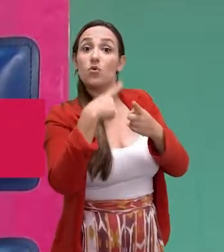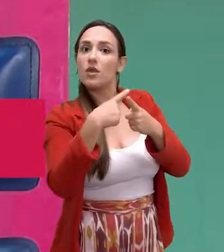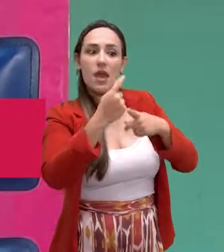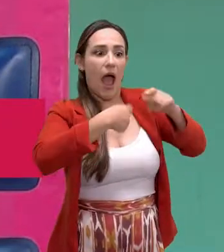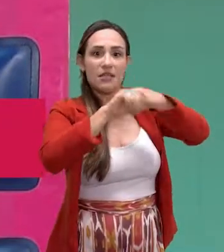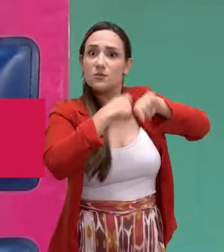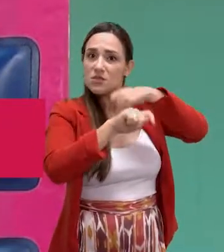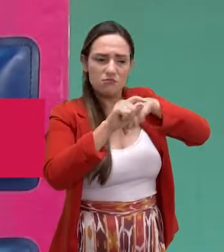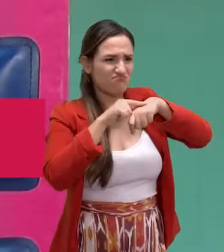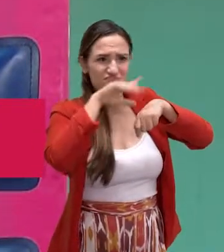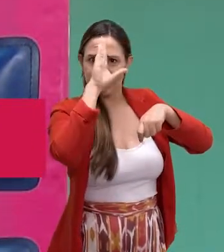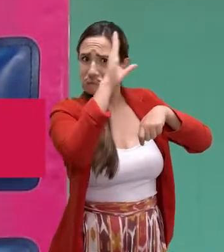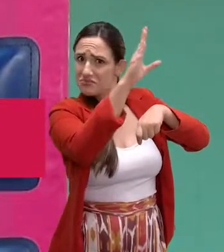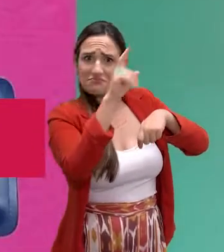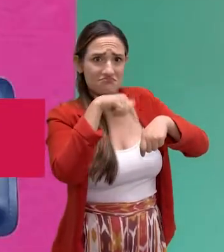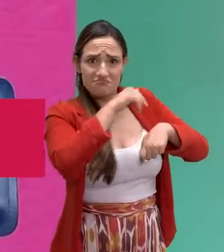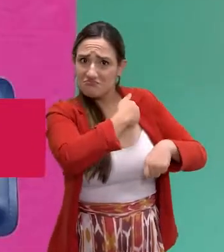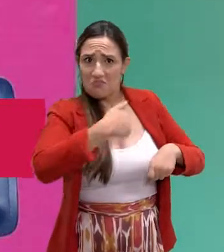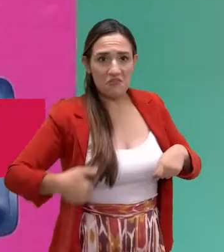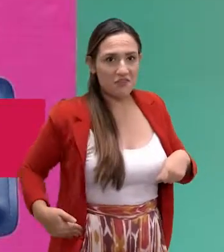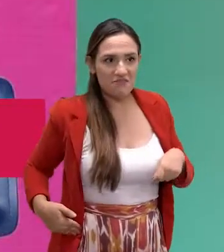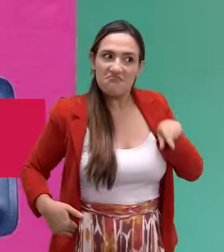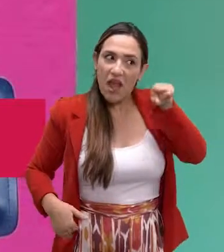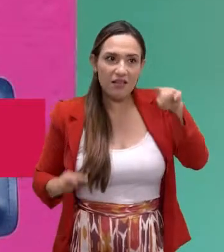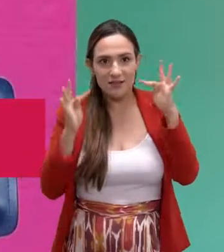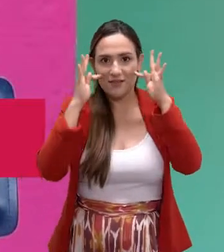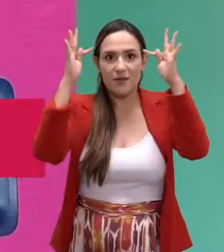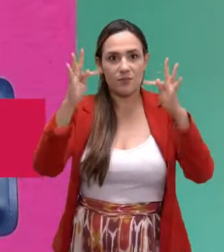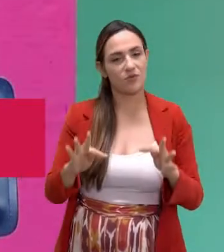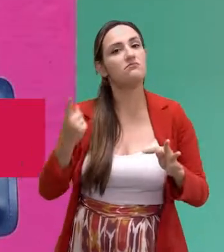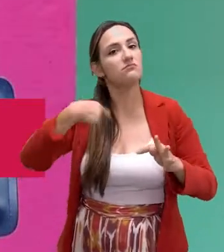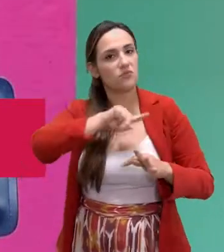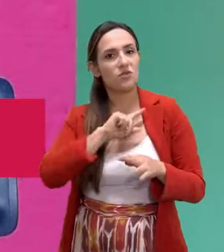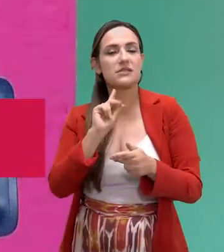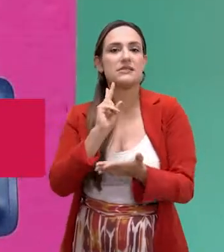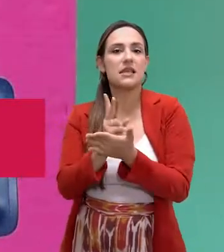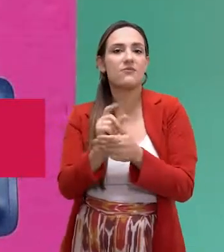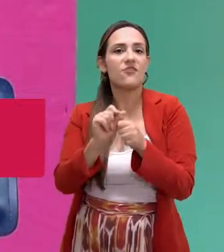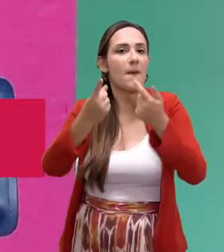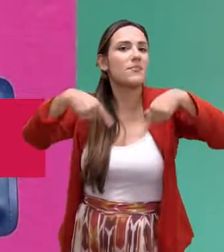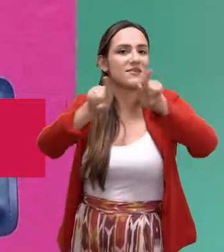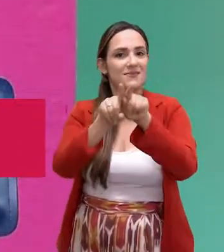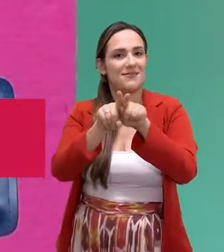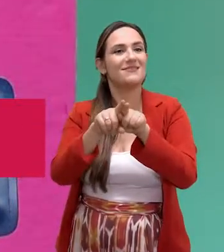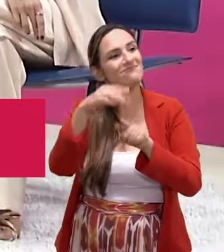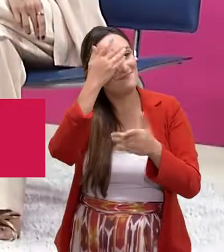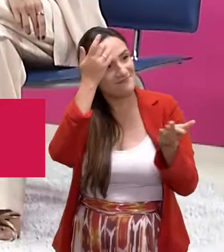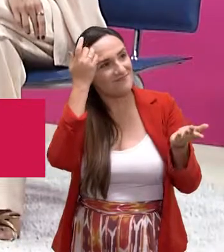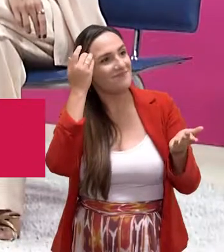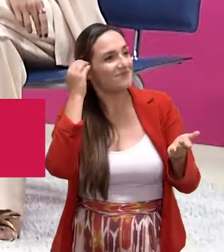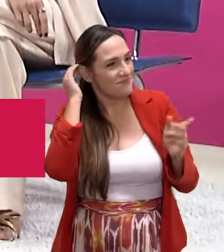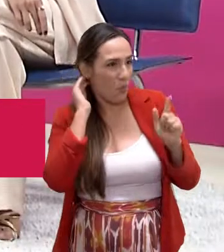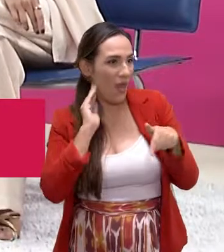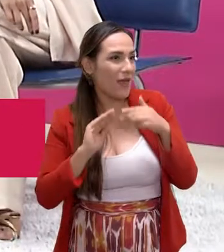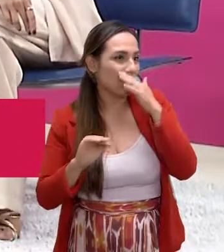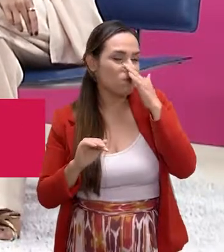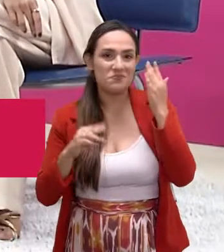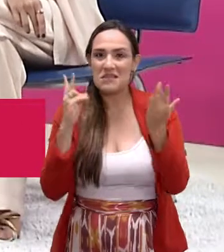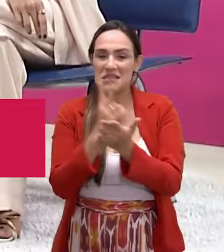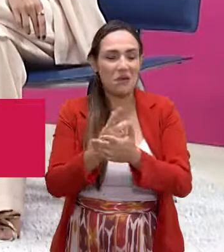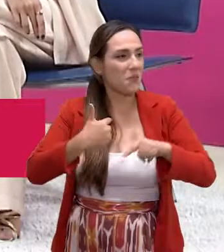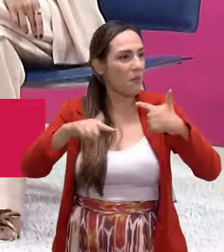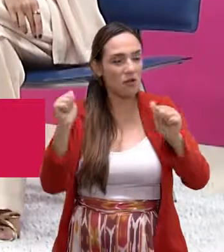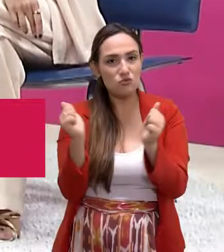e Desburocratização, é testemunha da parceria que nós fazemos no dia a dia, né, Ana, em todas as nossas